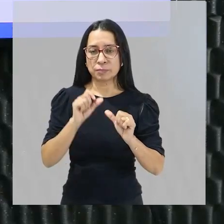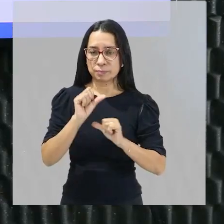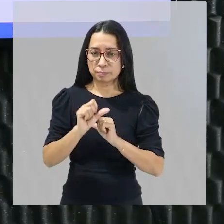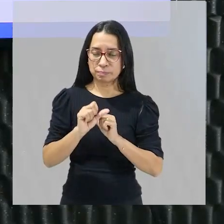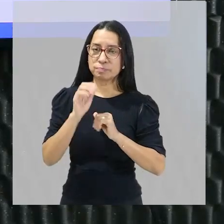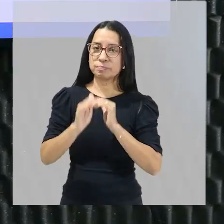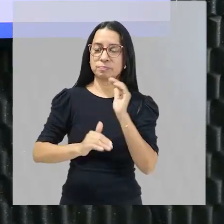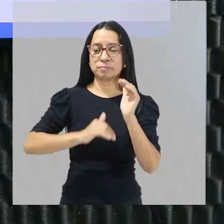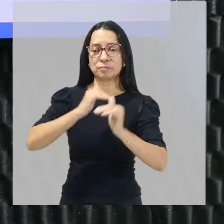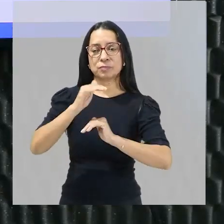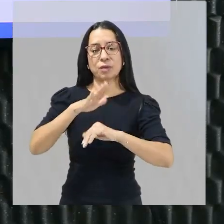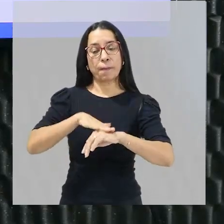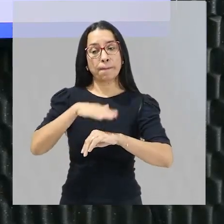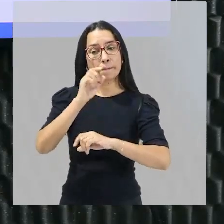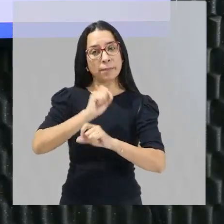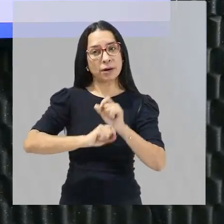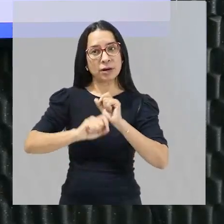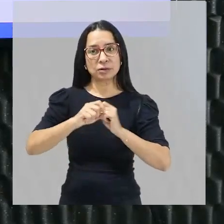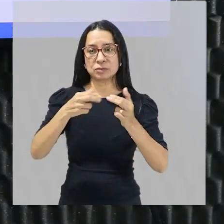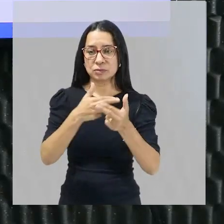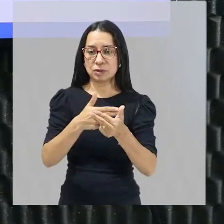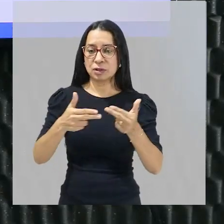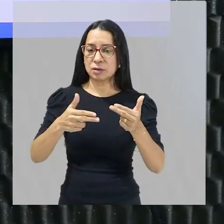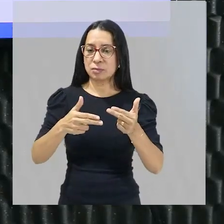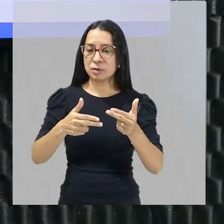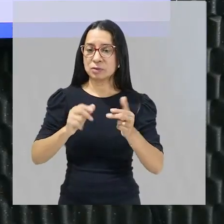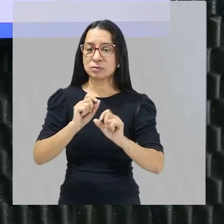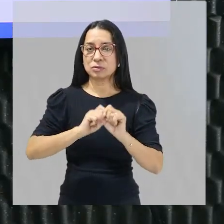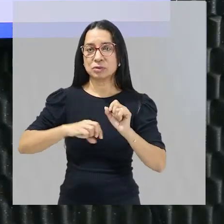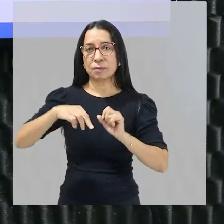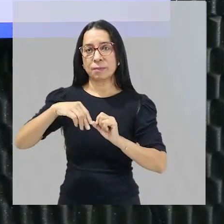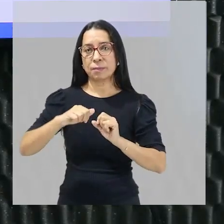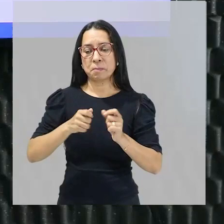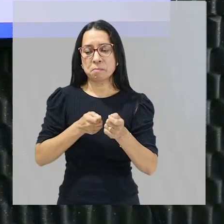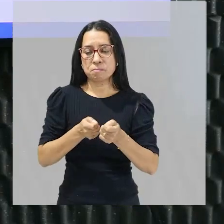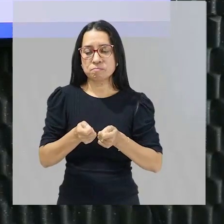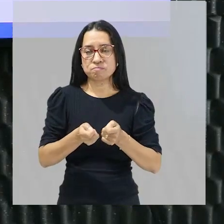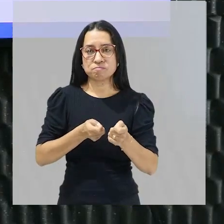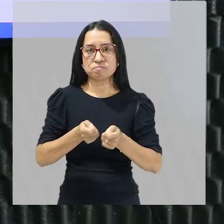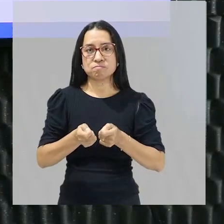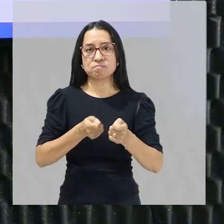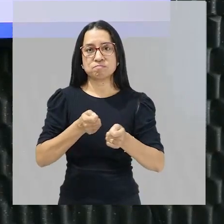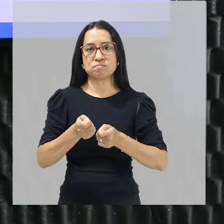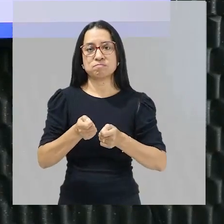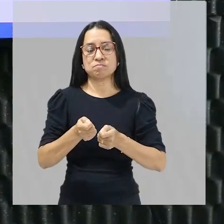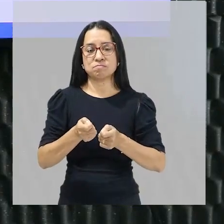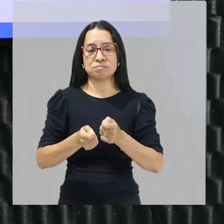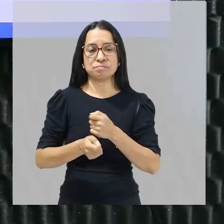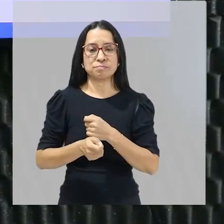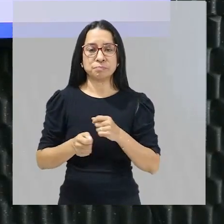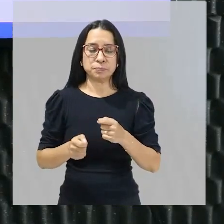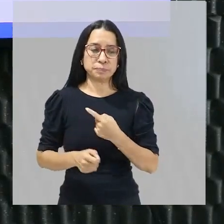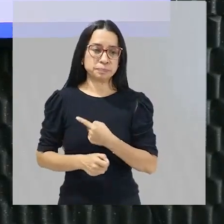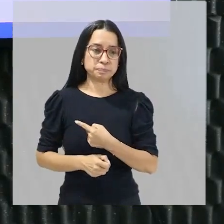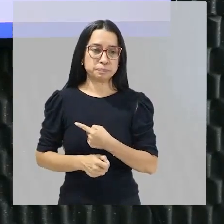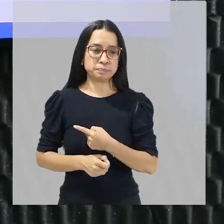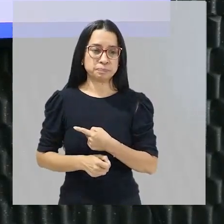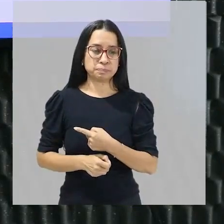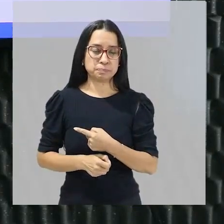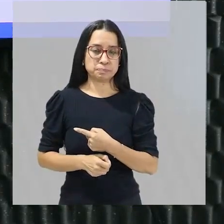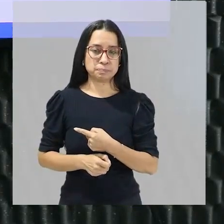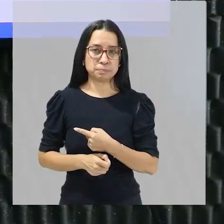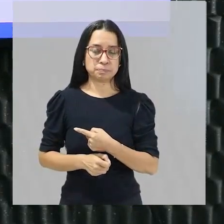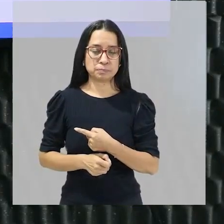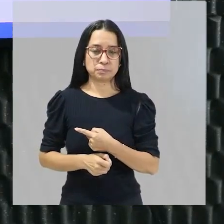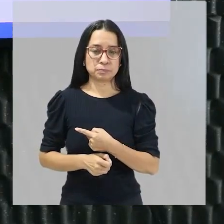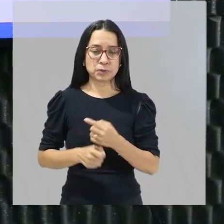desenvolver cada vez mais esses mecanismos de manipulação e de sedução, né? De